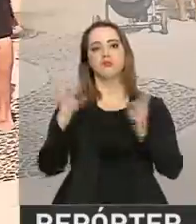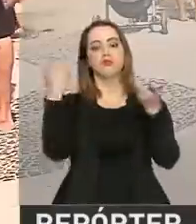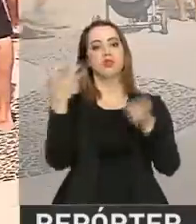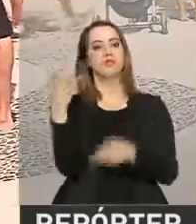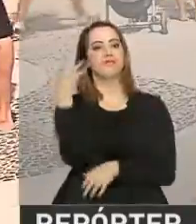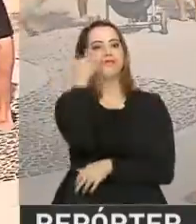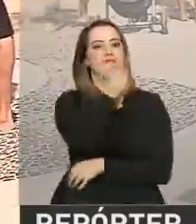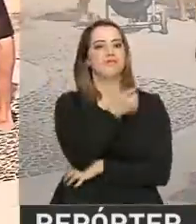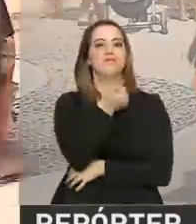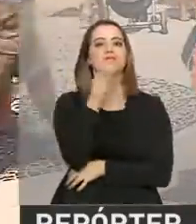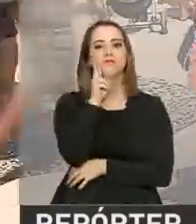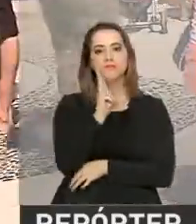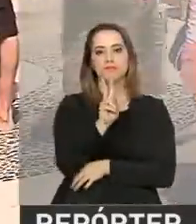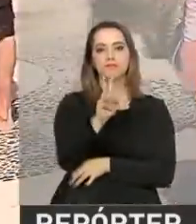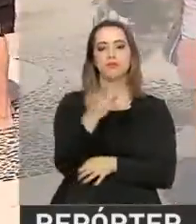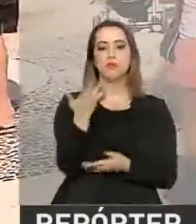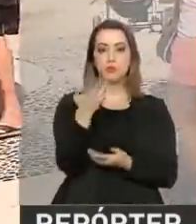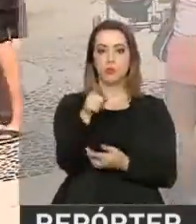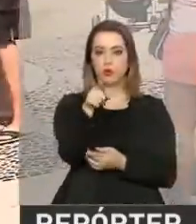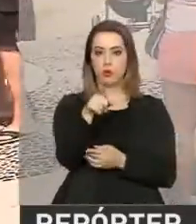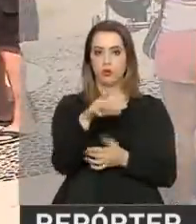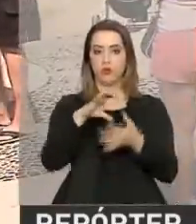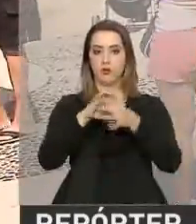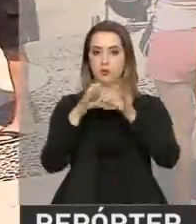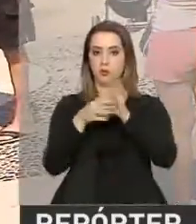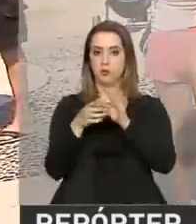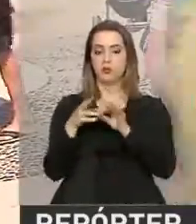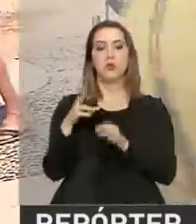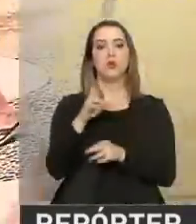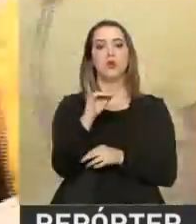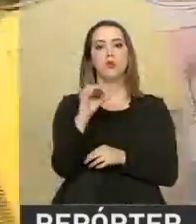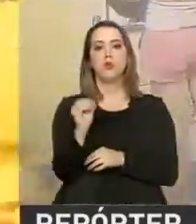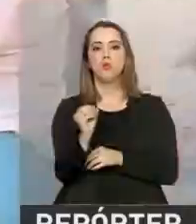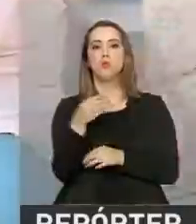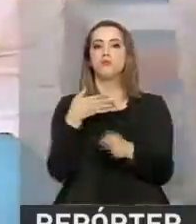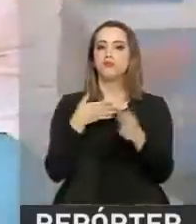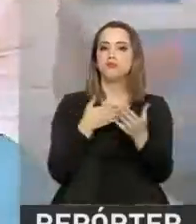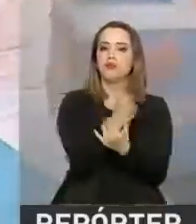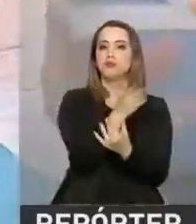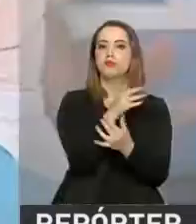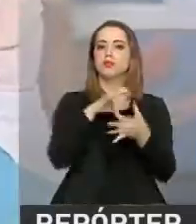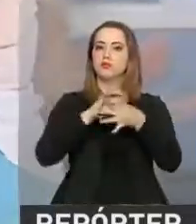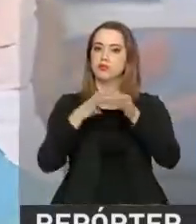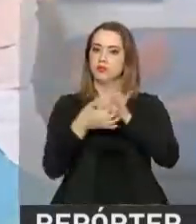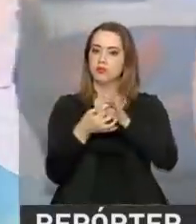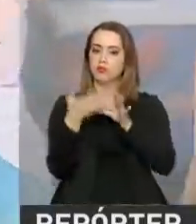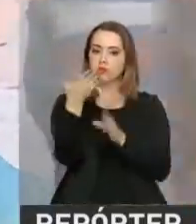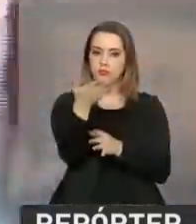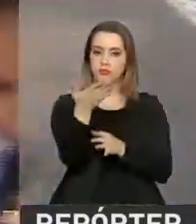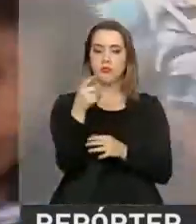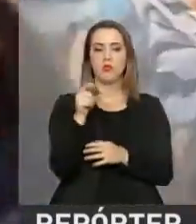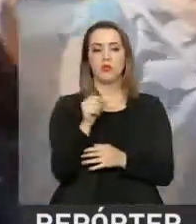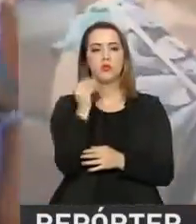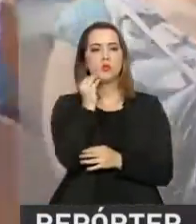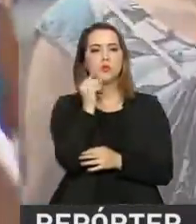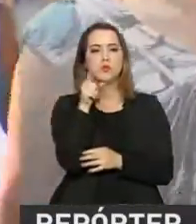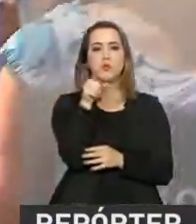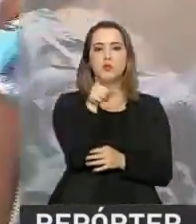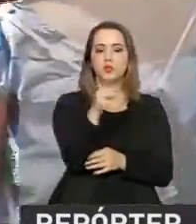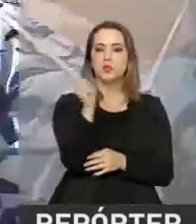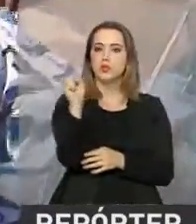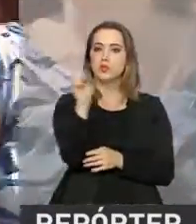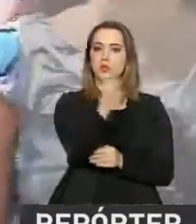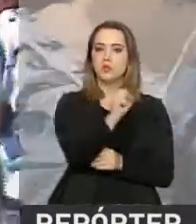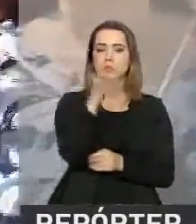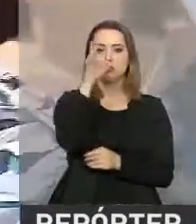Uma pesquisa feita pelo Ministério do Turismo mostrou que o Rio passou no teste olímpico. De acordo com o levantamento, quase 88%